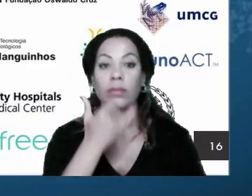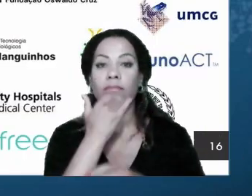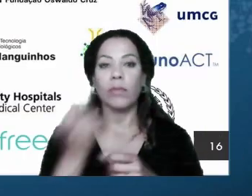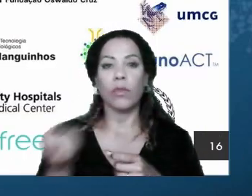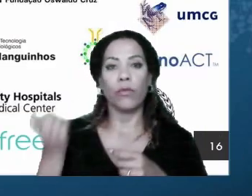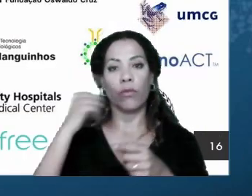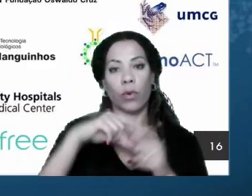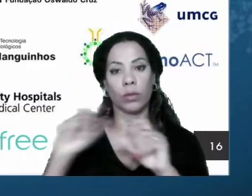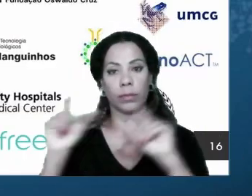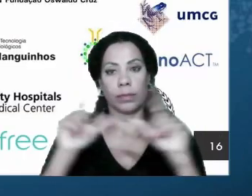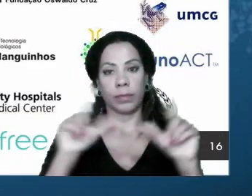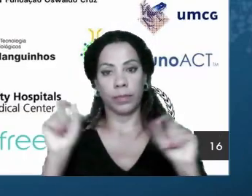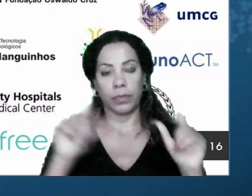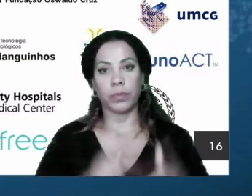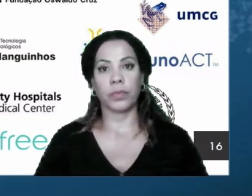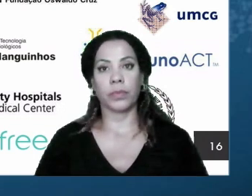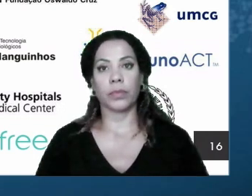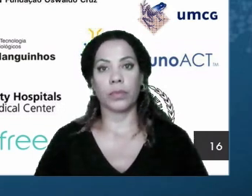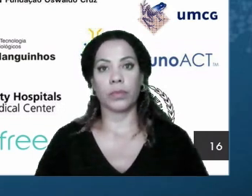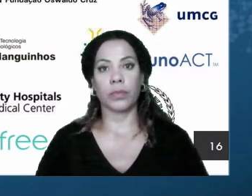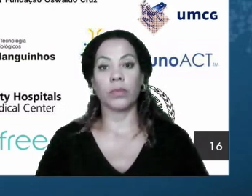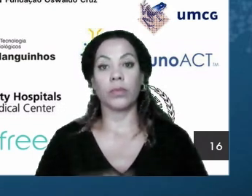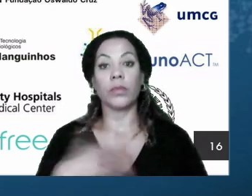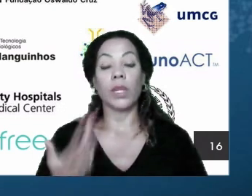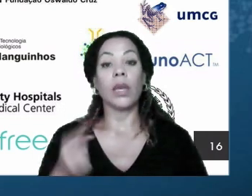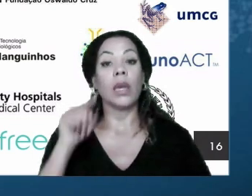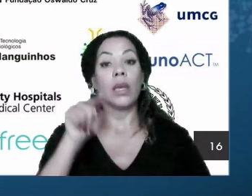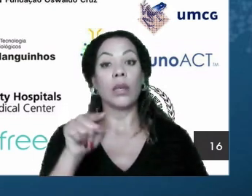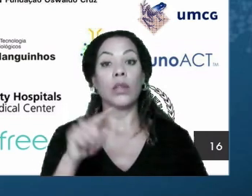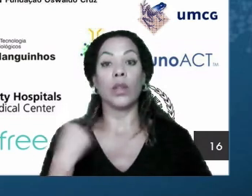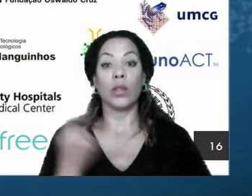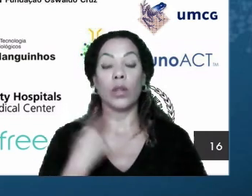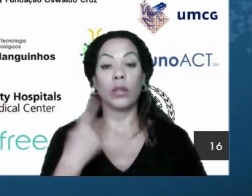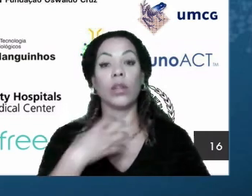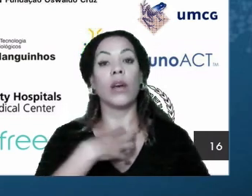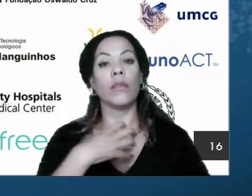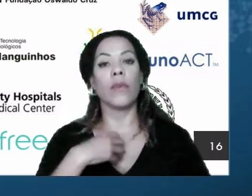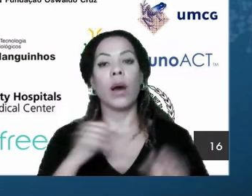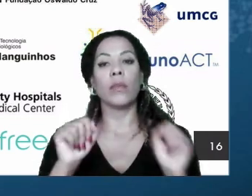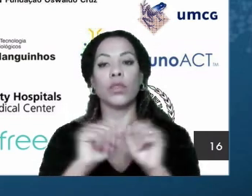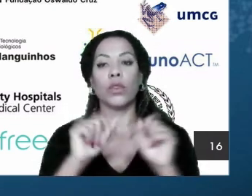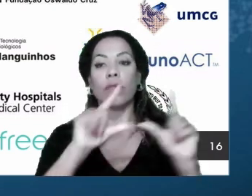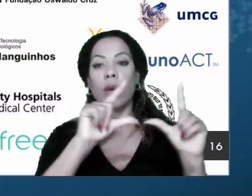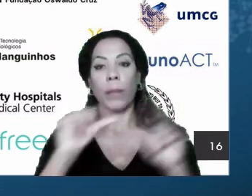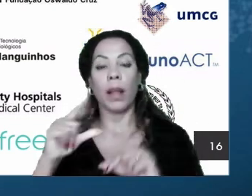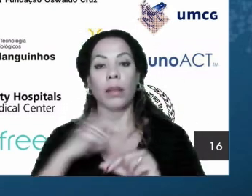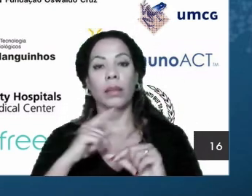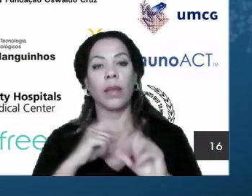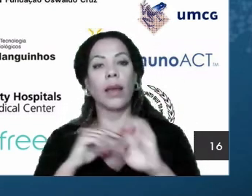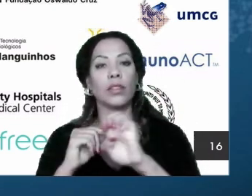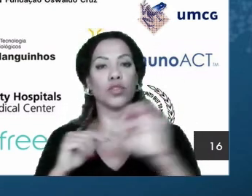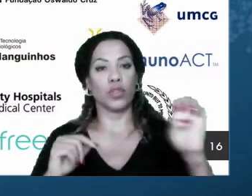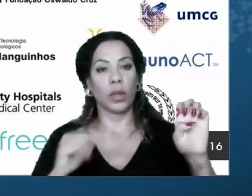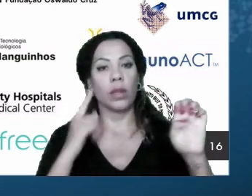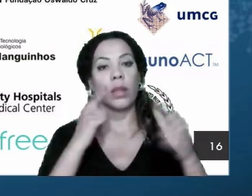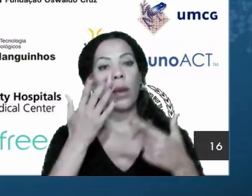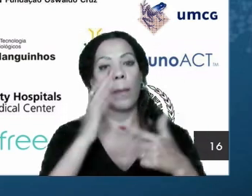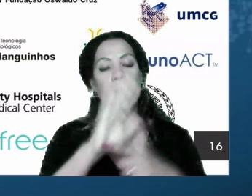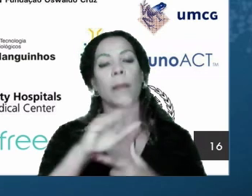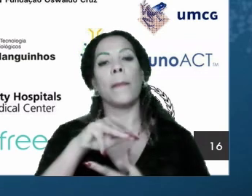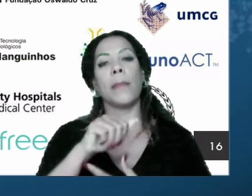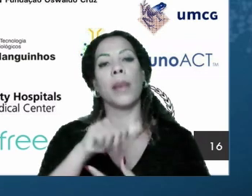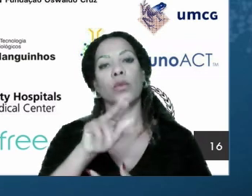aqui. E isso é o que nós fazemos de uma forma bastante reduzida na parte esquerda, manufaturas e